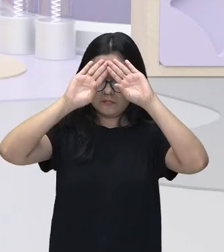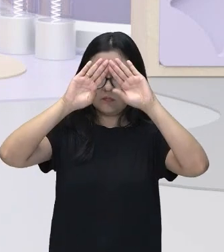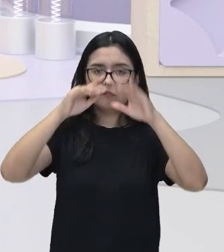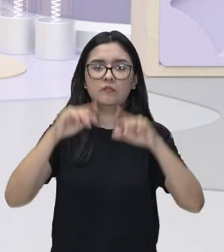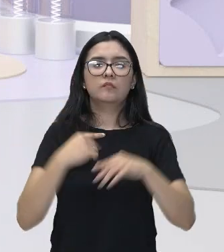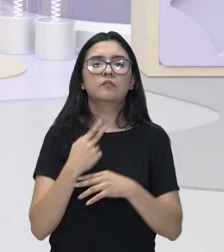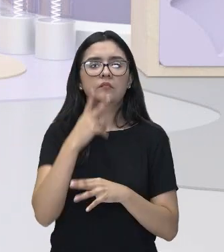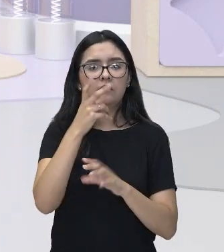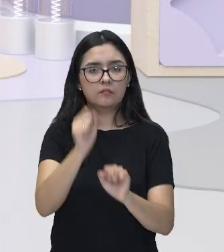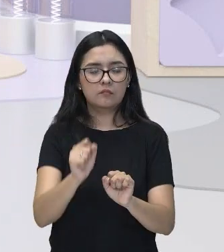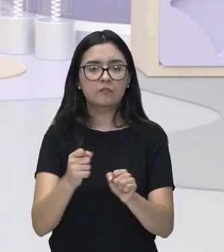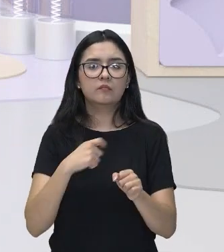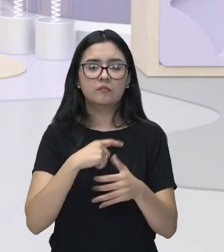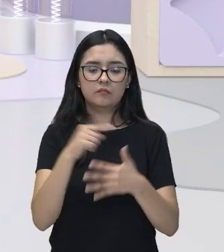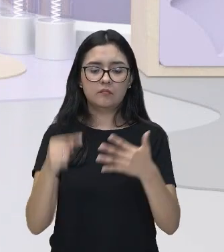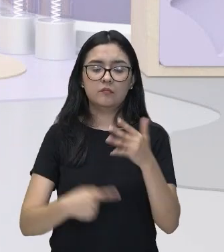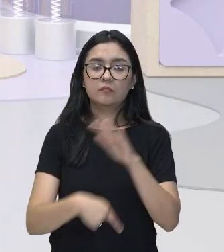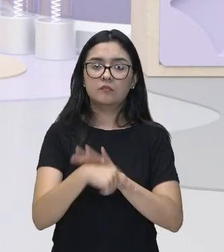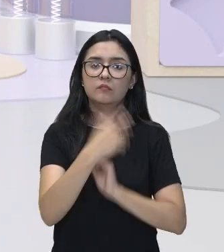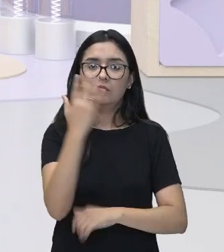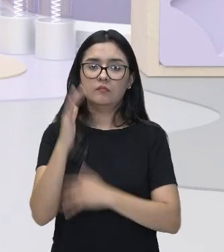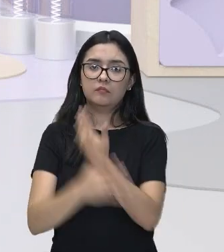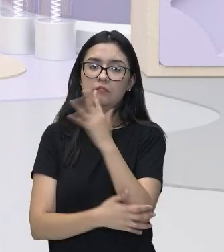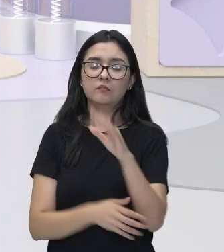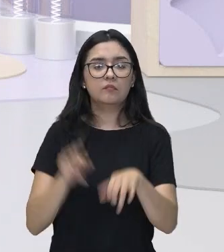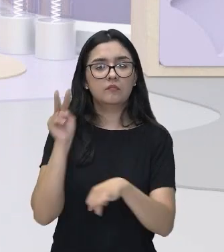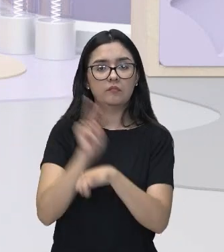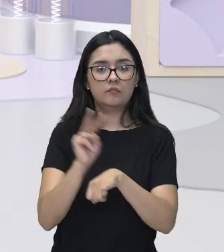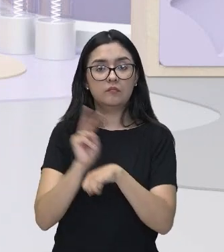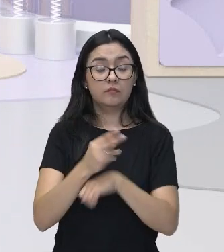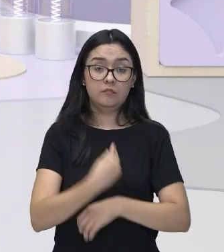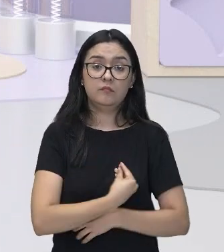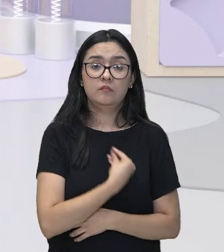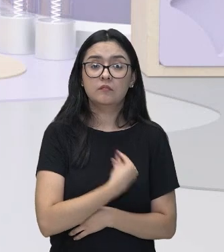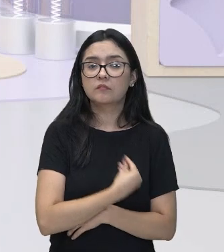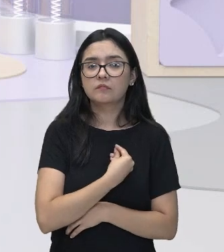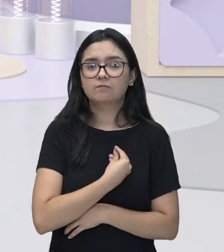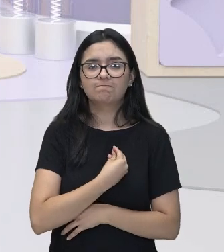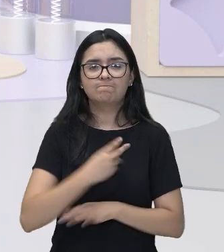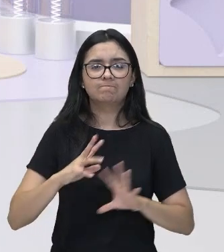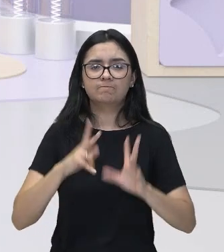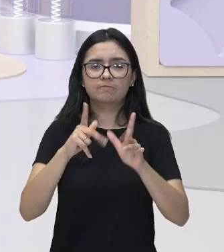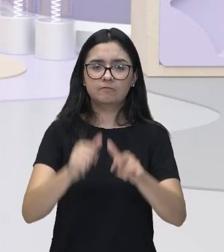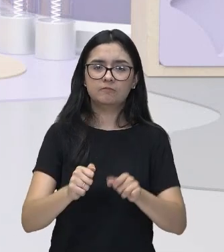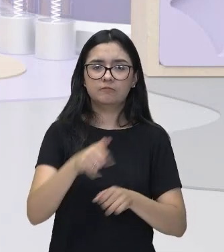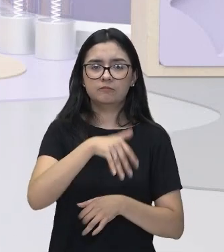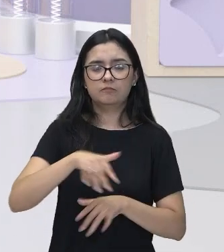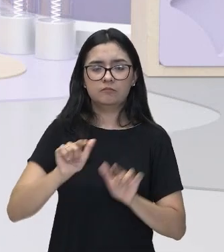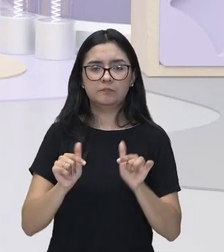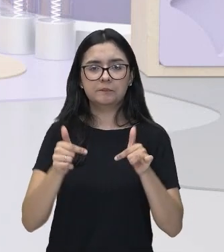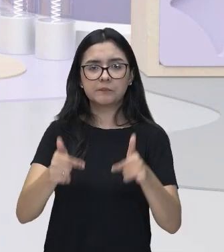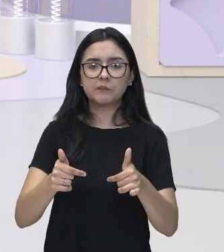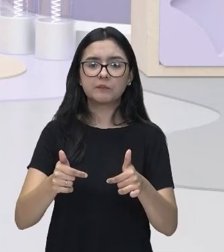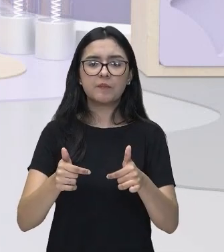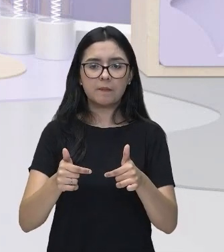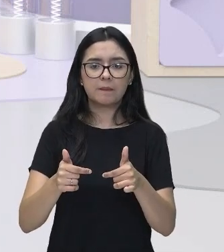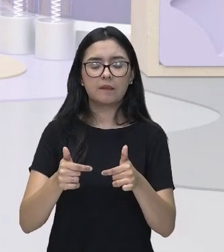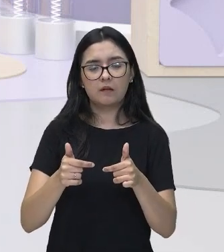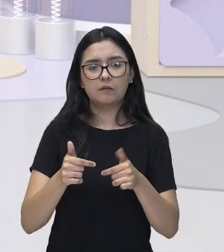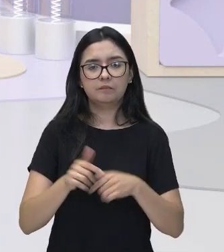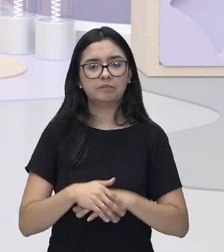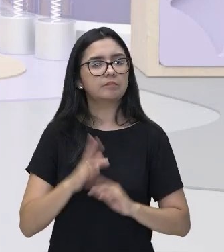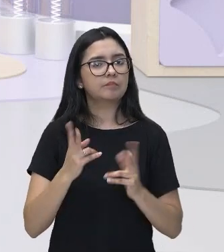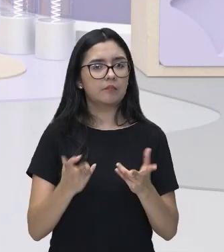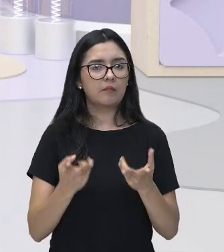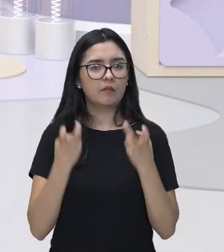natureza, essas religiões prezam pela preservação da vida em todas as suas manifestações. Olha